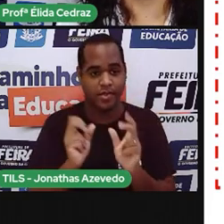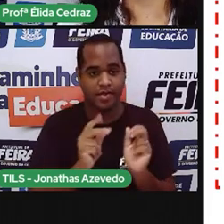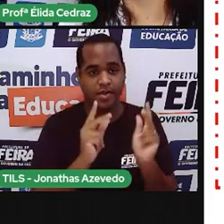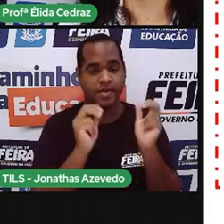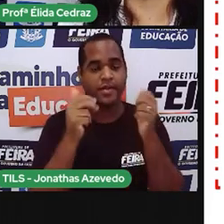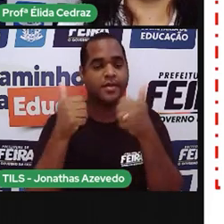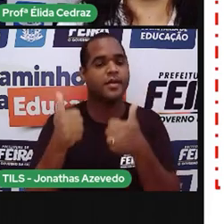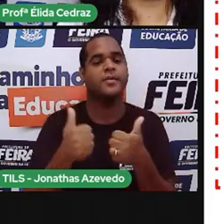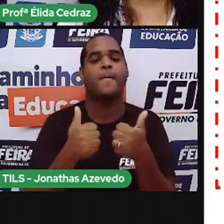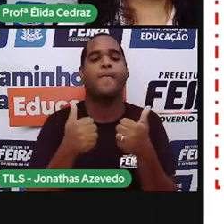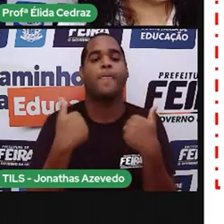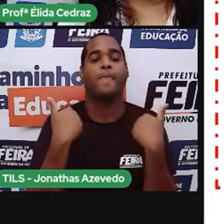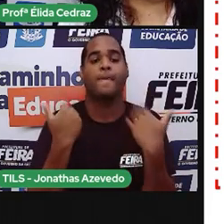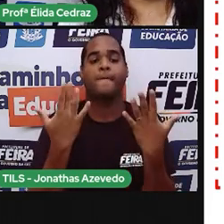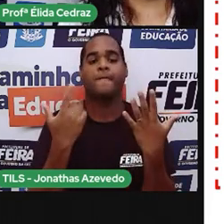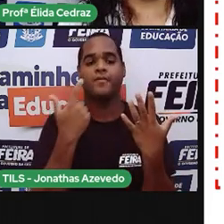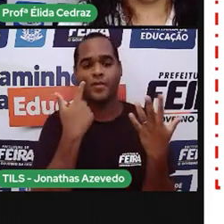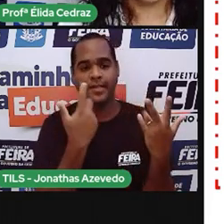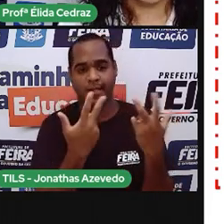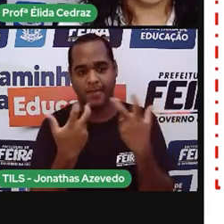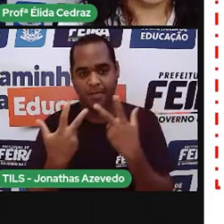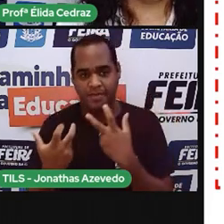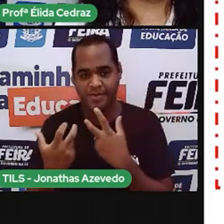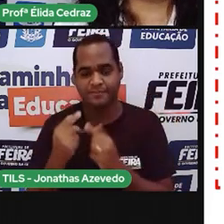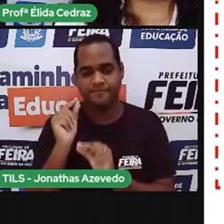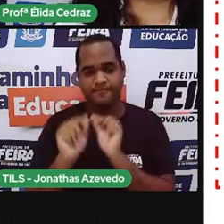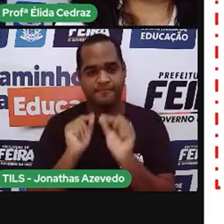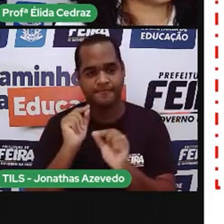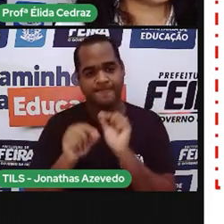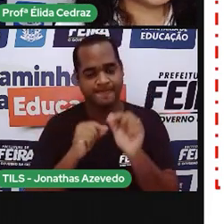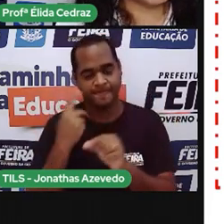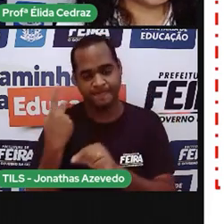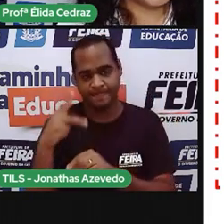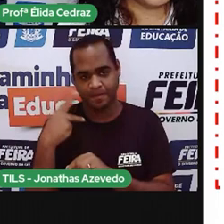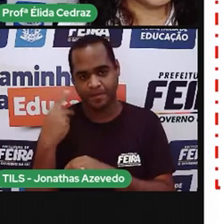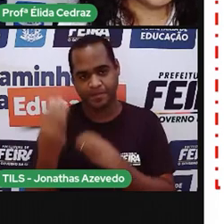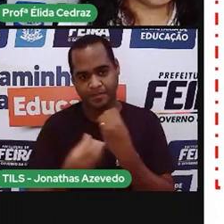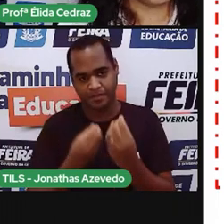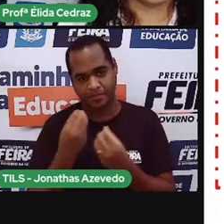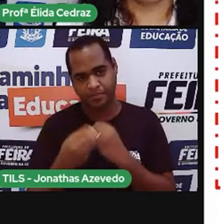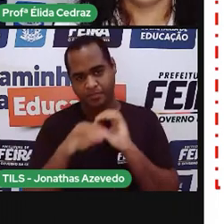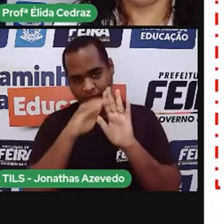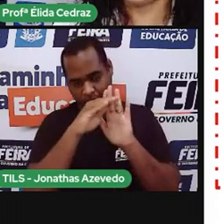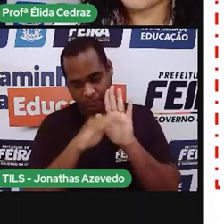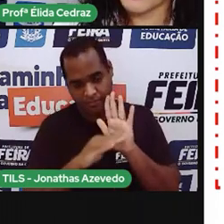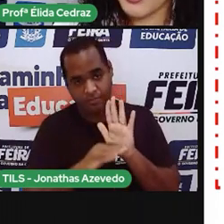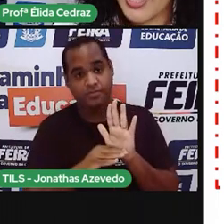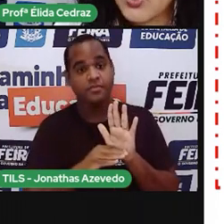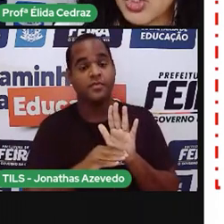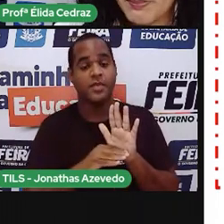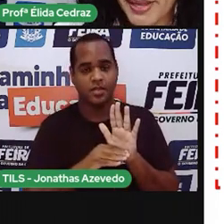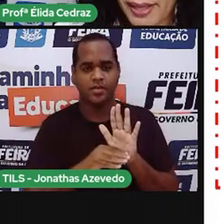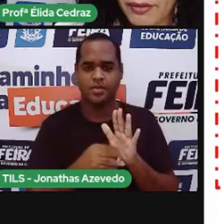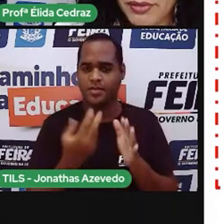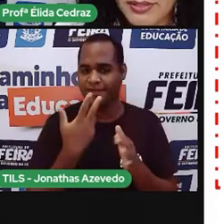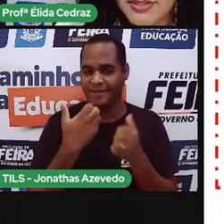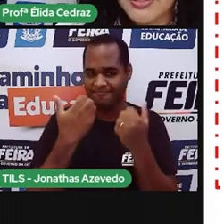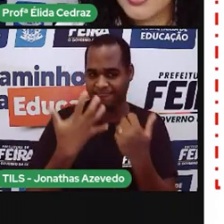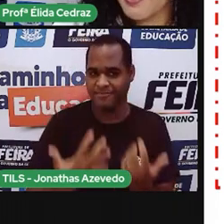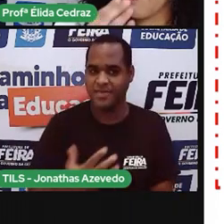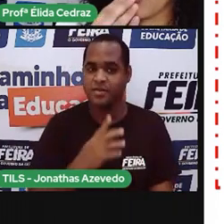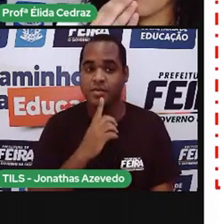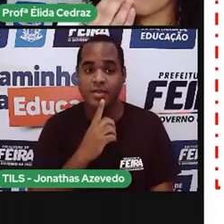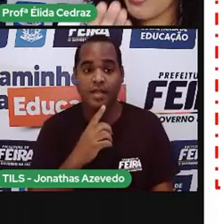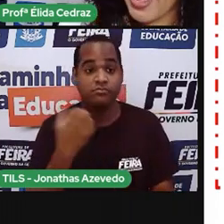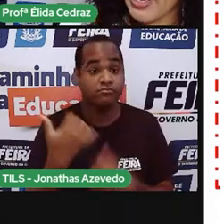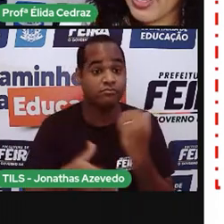lá. Vocês vão observar os instrumentos e vamos fazer uma lista. O ditado de palavras